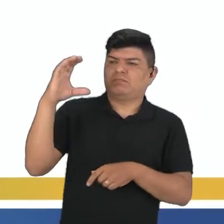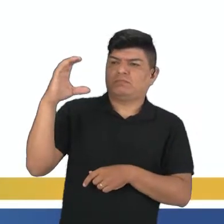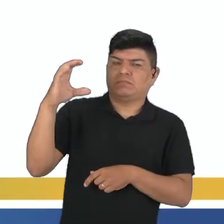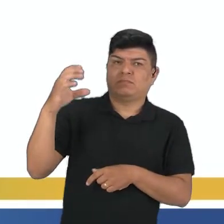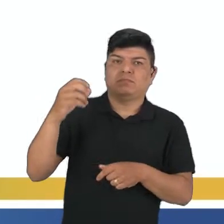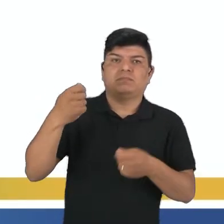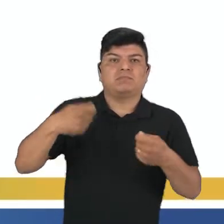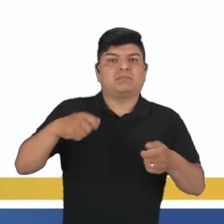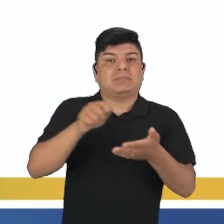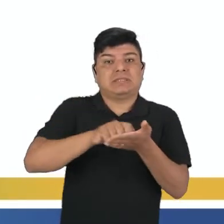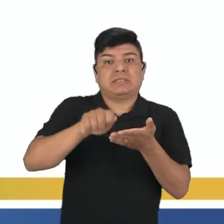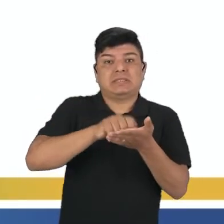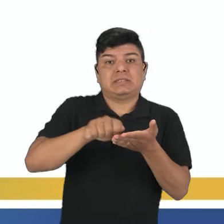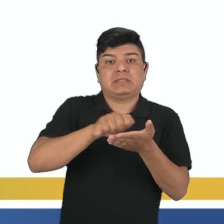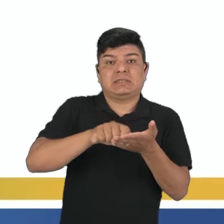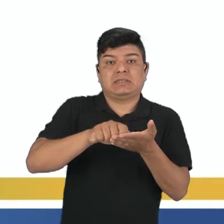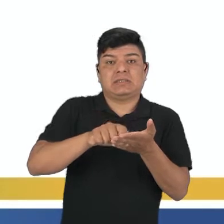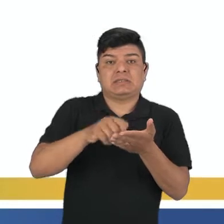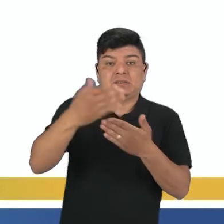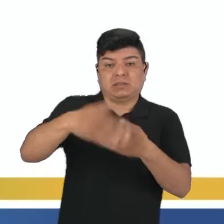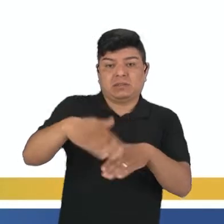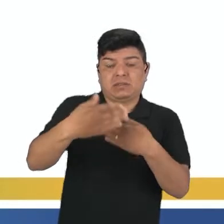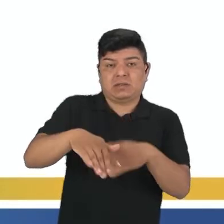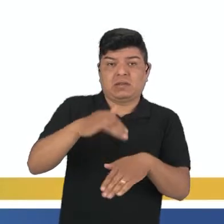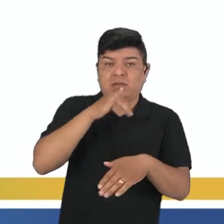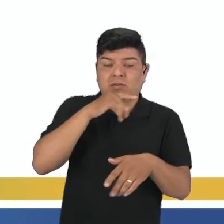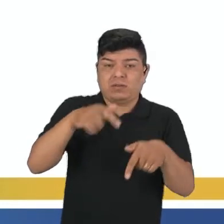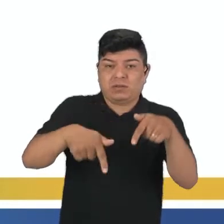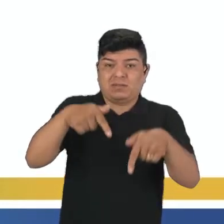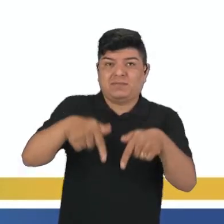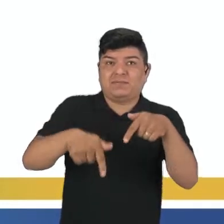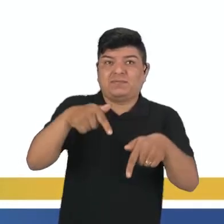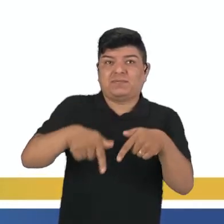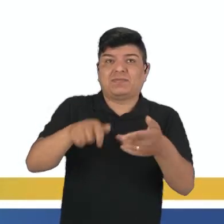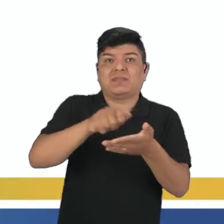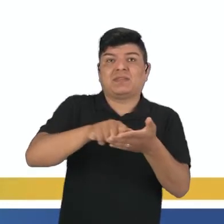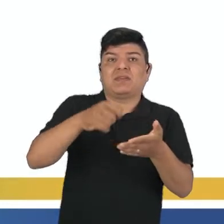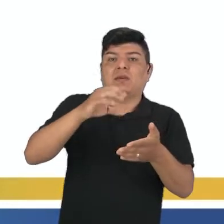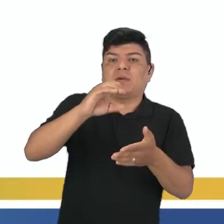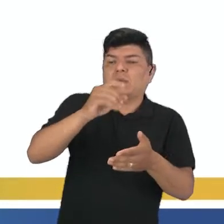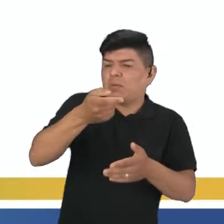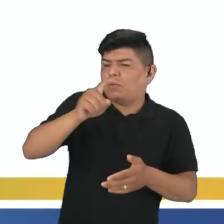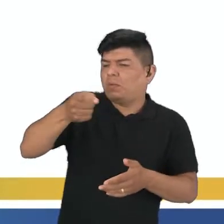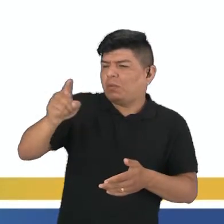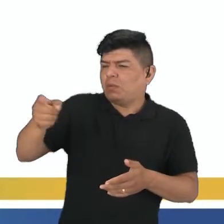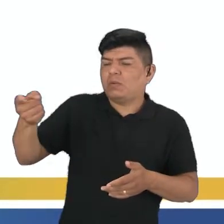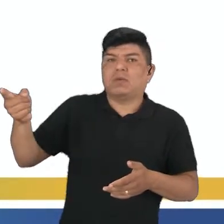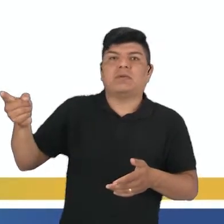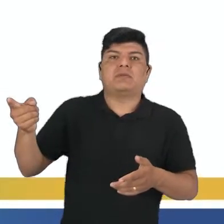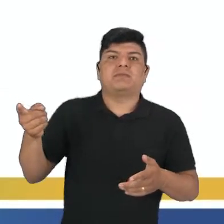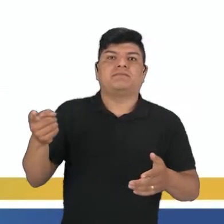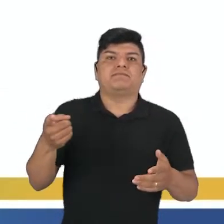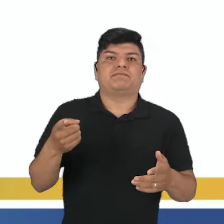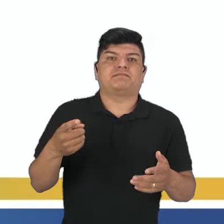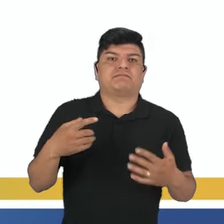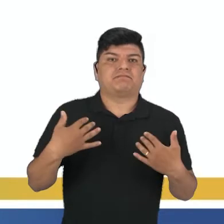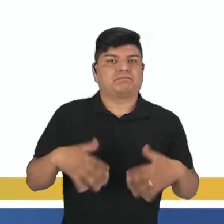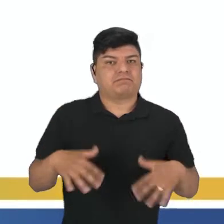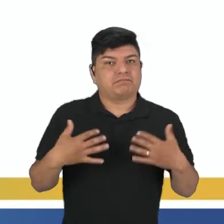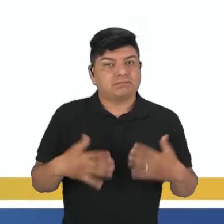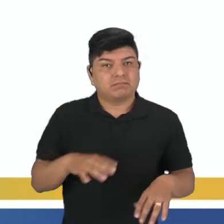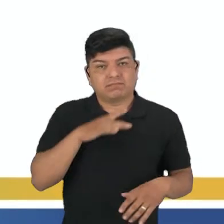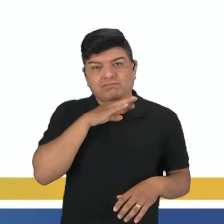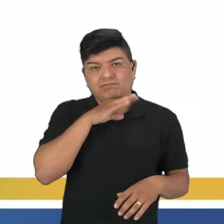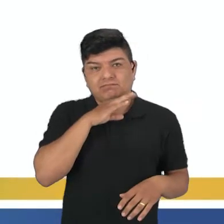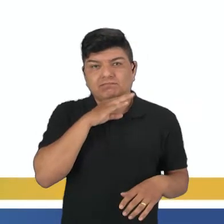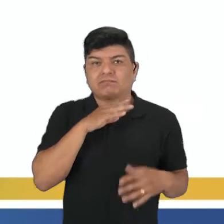você ter que escrever esse número na tua prova de química, por exemplo, e ter que escrever esse tanto de zero? É bastante desconfortável e